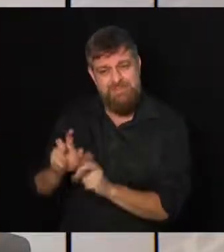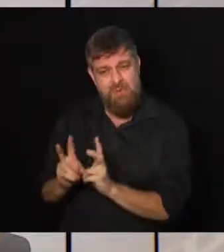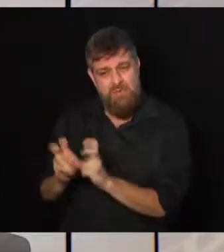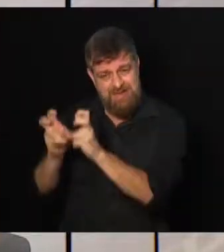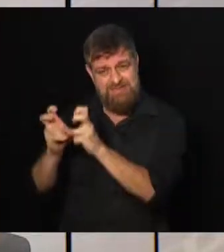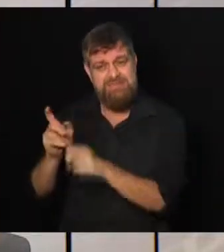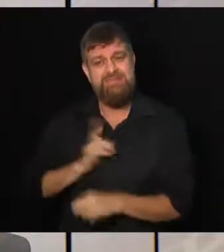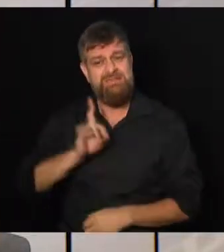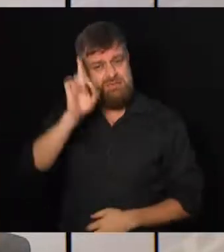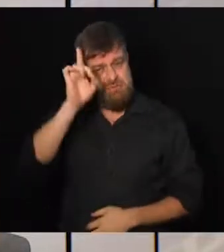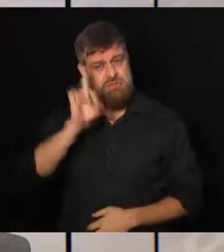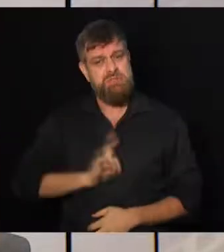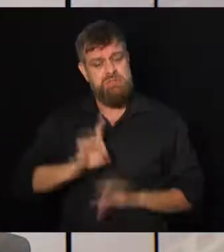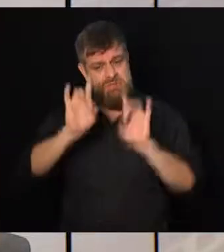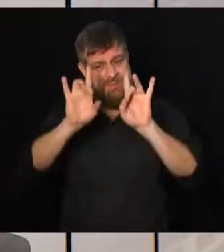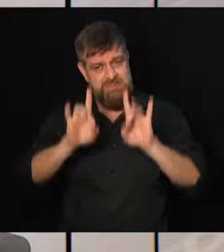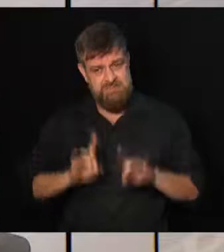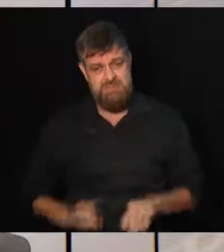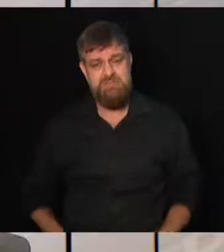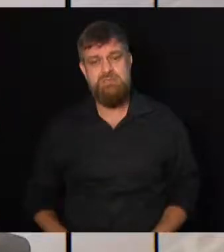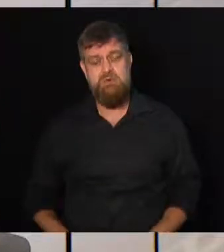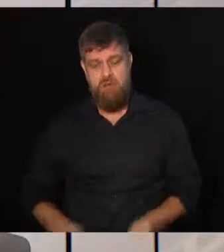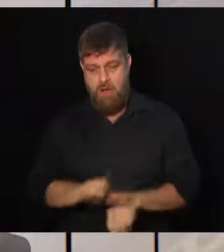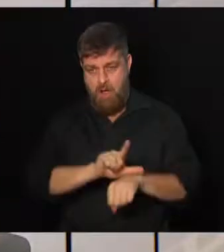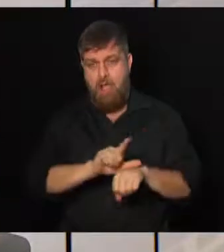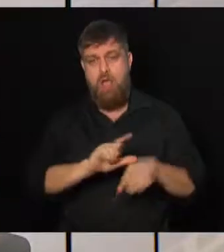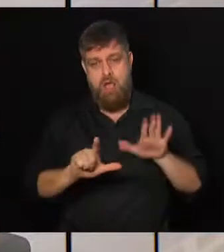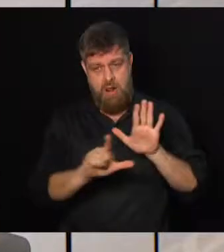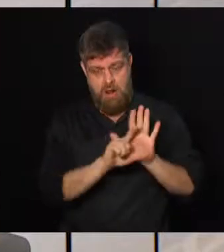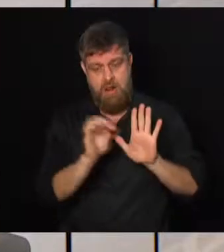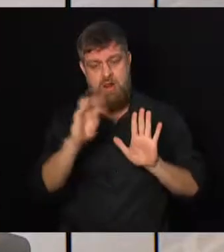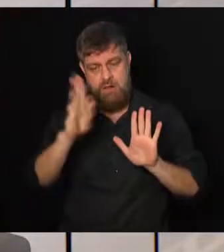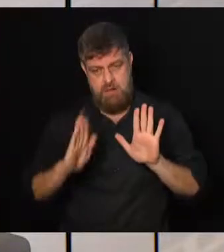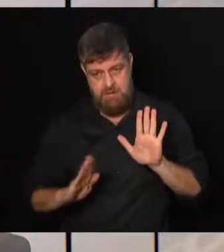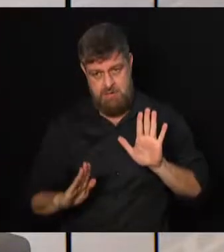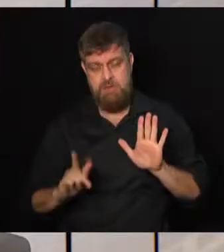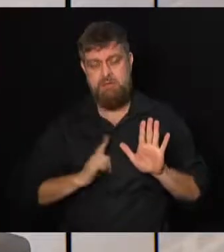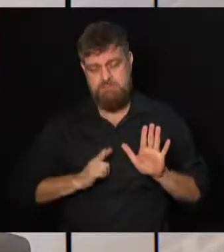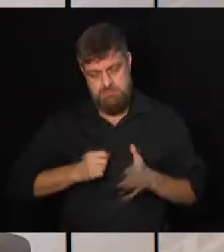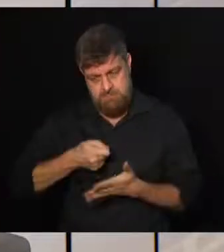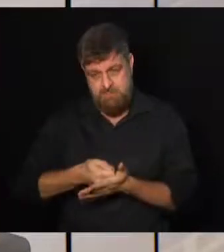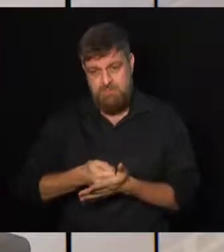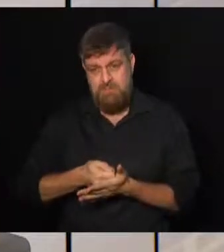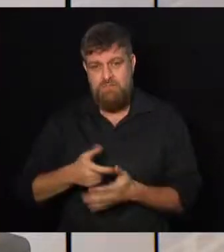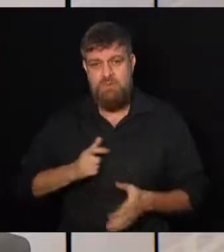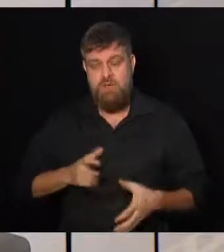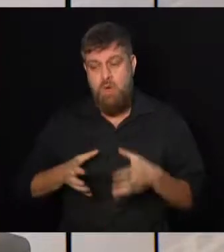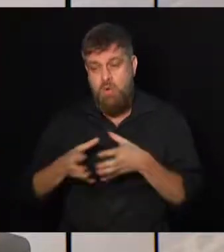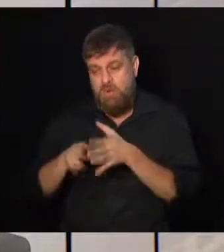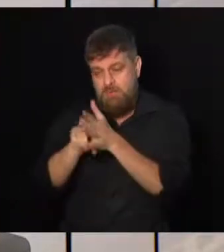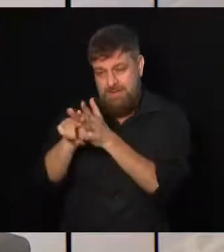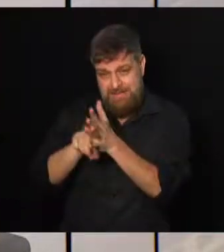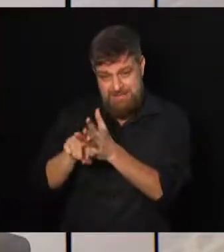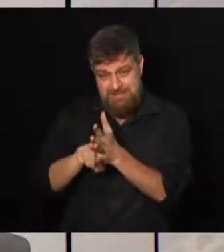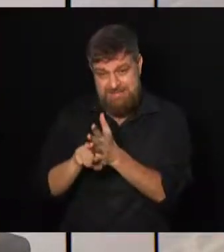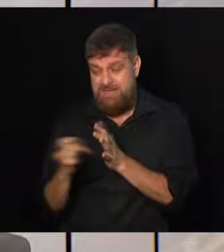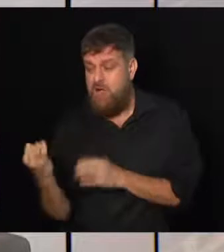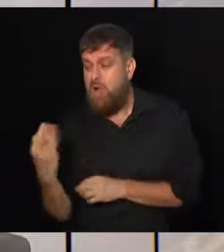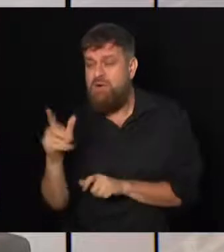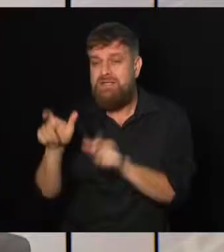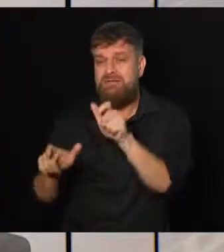especiais garantidos pela legislação. Em 2018, de acordo com o INCA, o Instituto Nacional do Câncer,